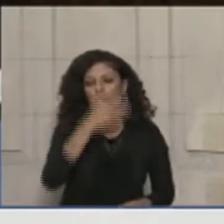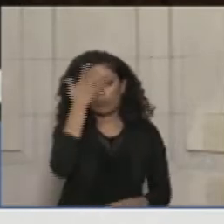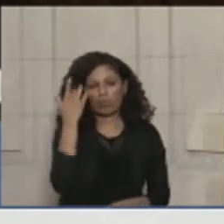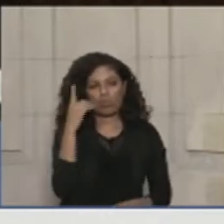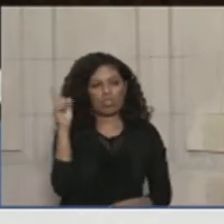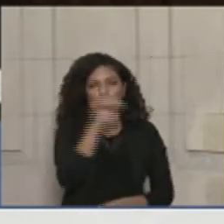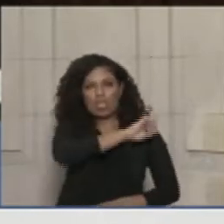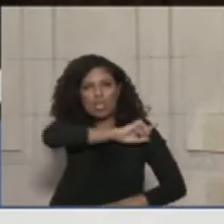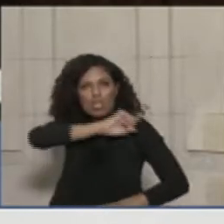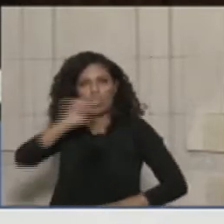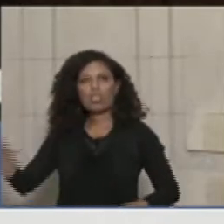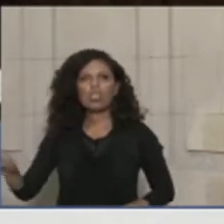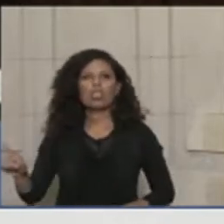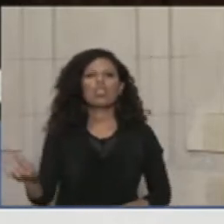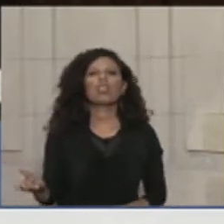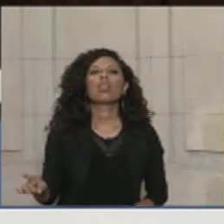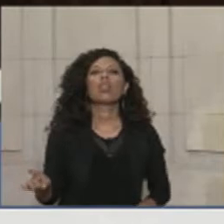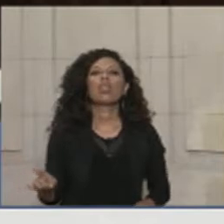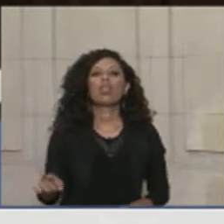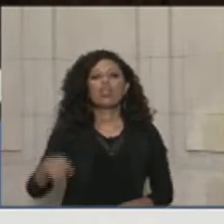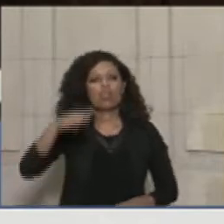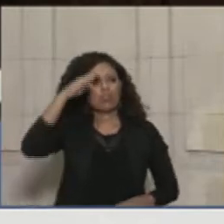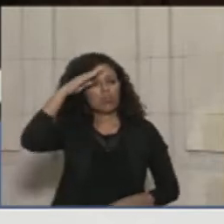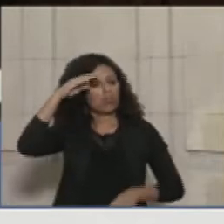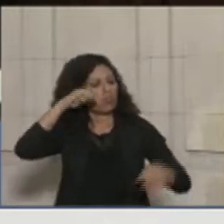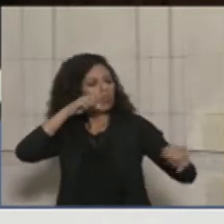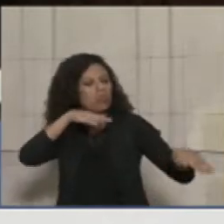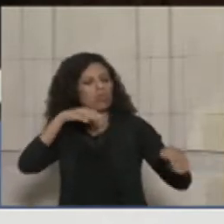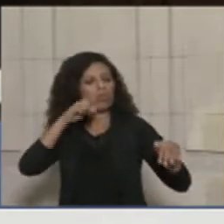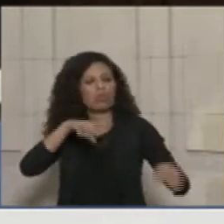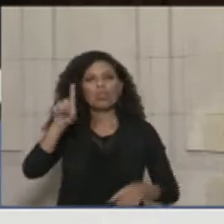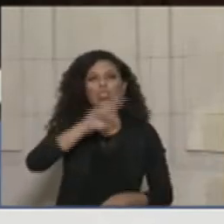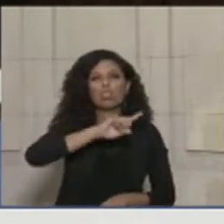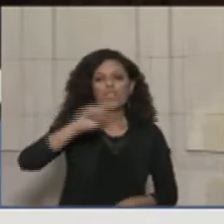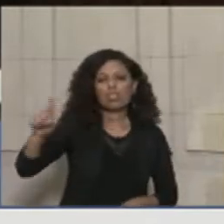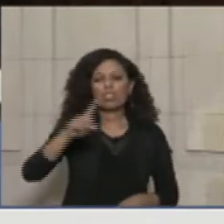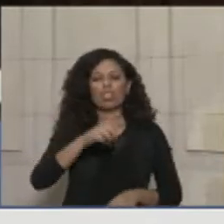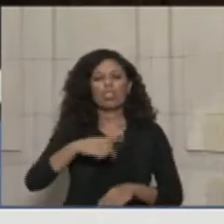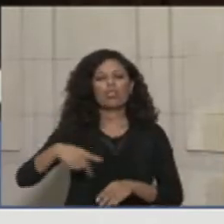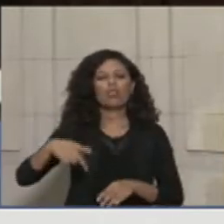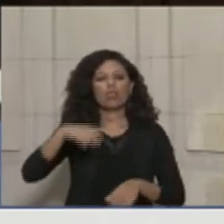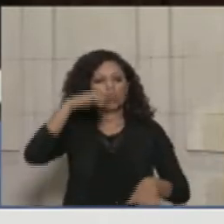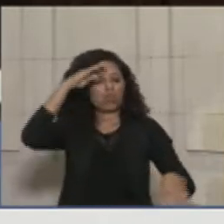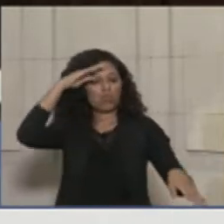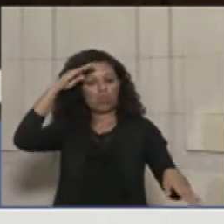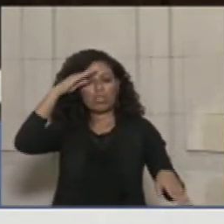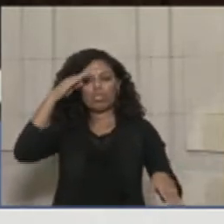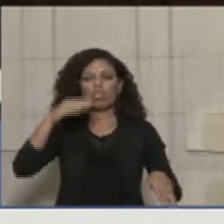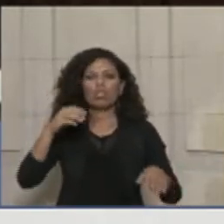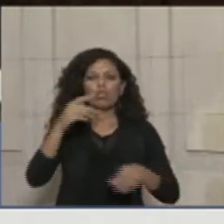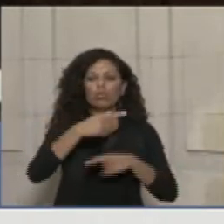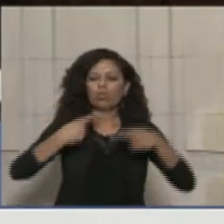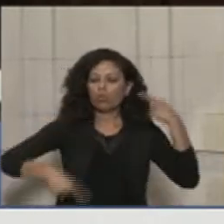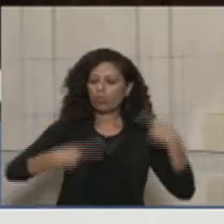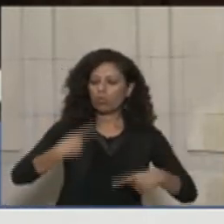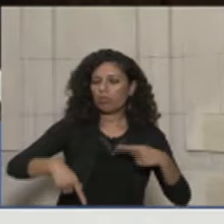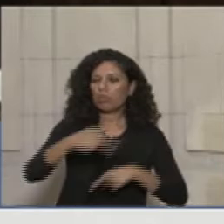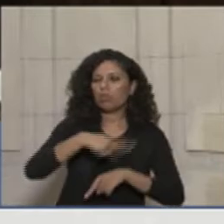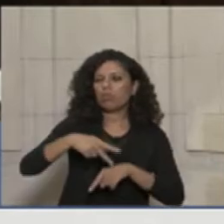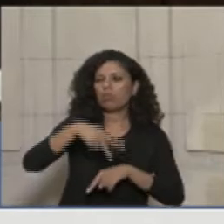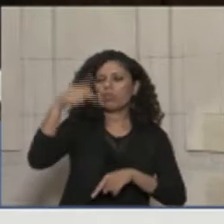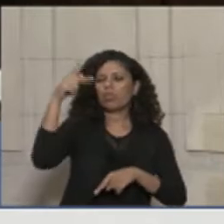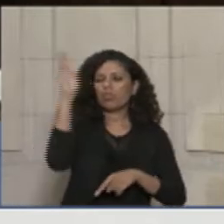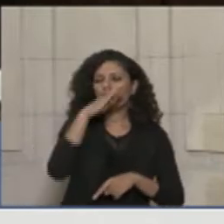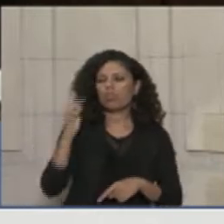a militarização dos nossos territórios, não a militarização da democracia. É necessário reafirmarmos